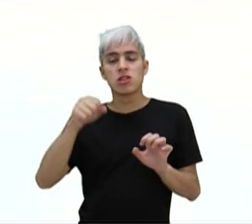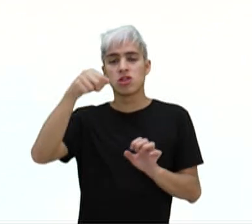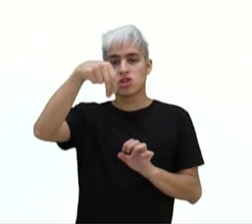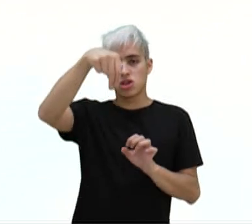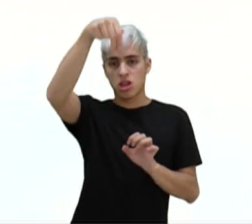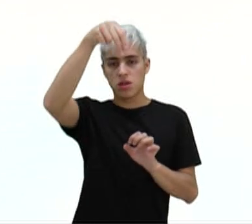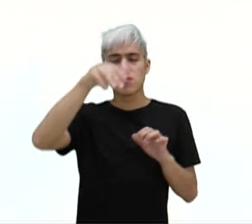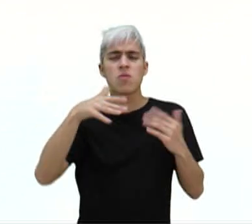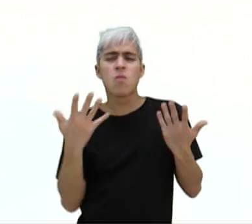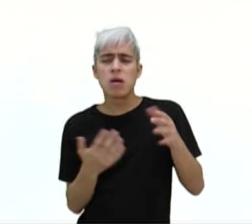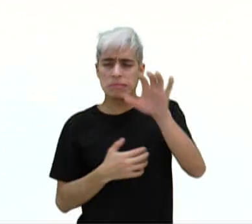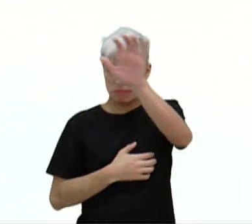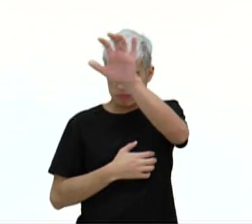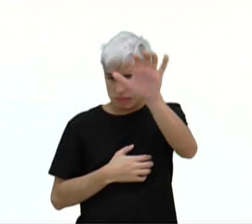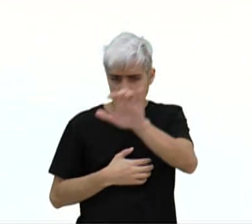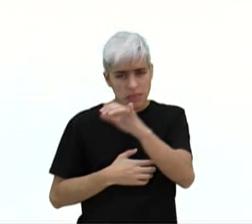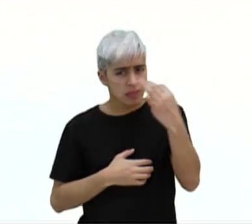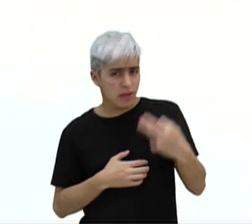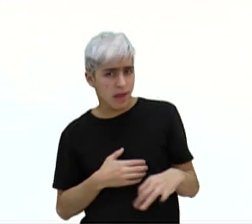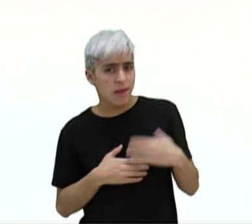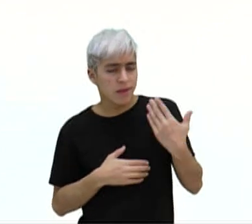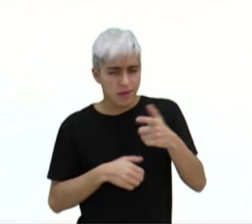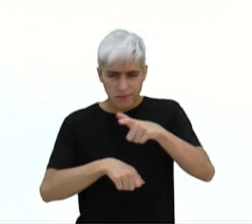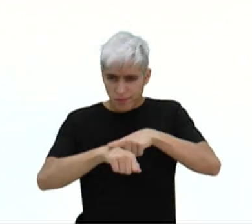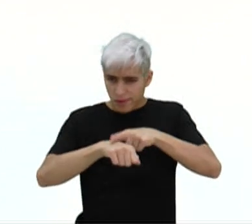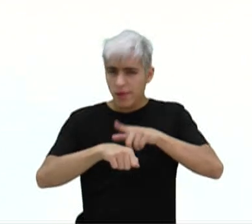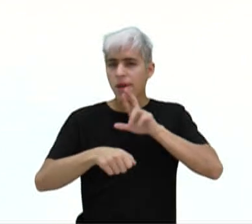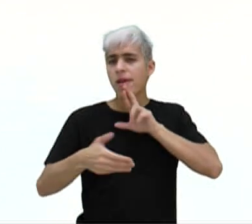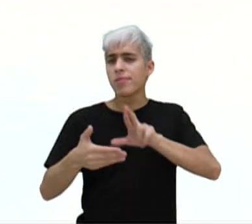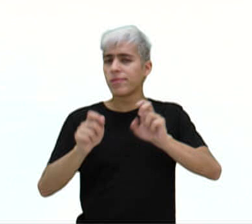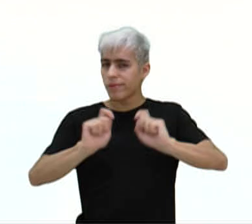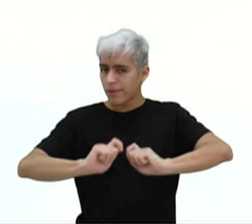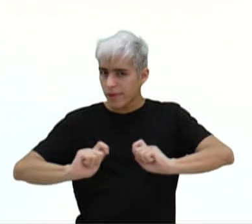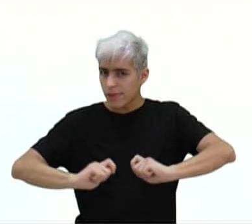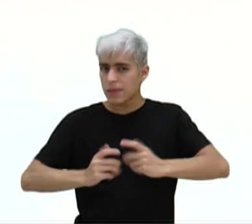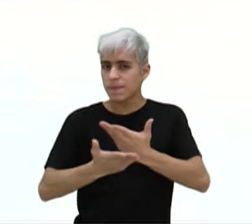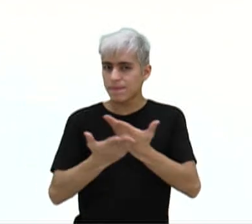Norte. Então, qual a alternativa correta? Você tem um tempo para responder.